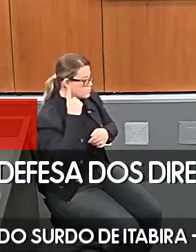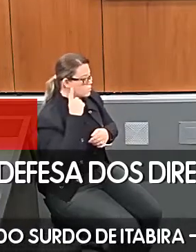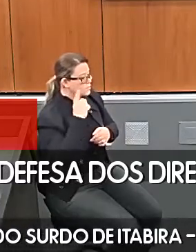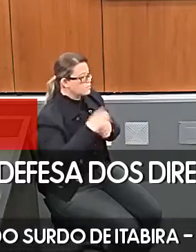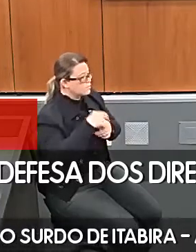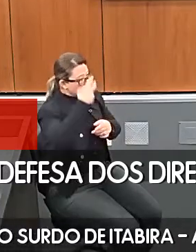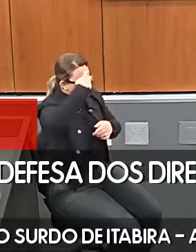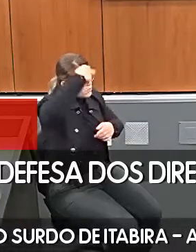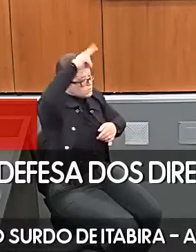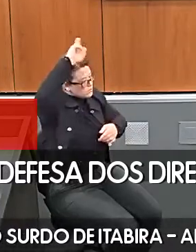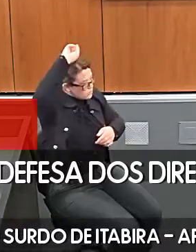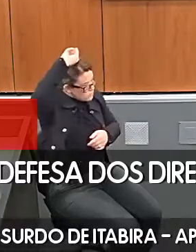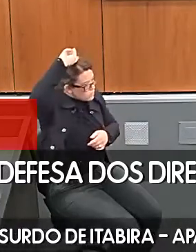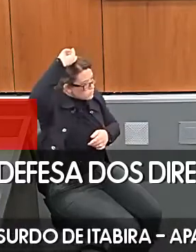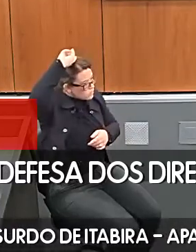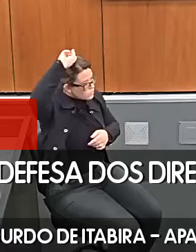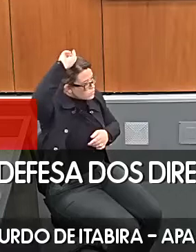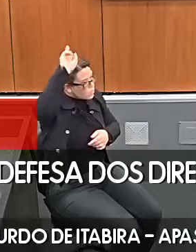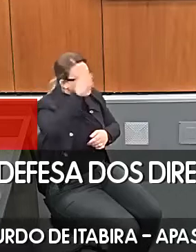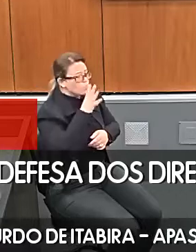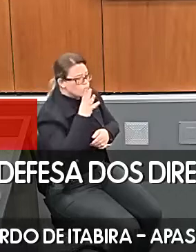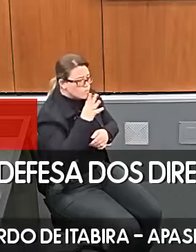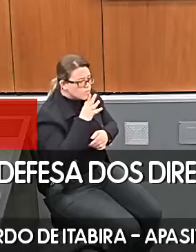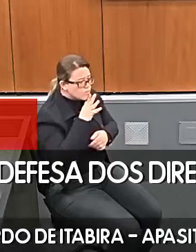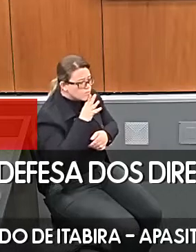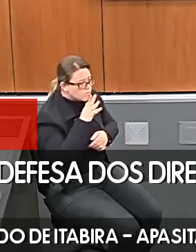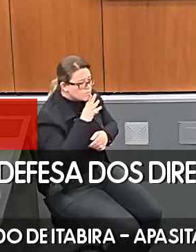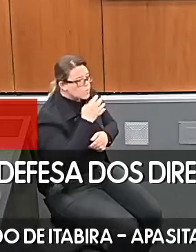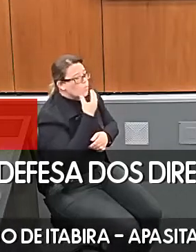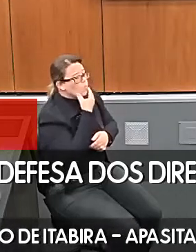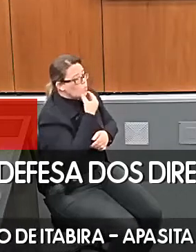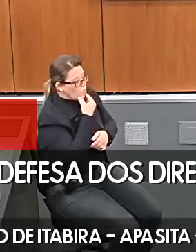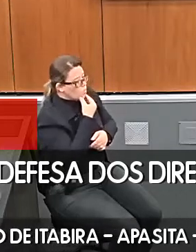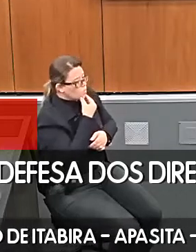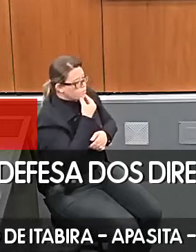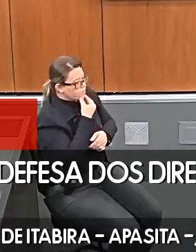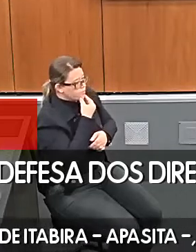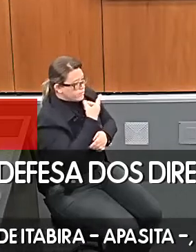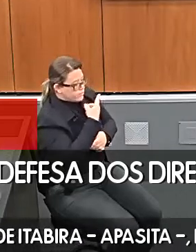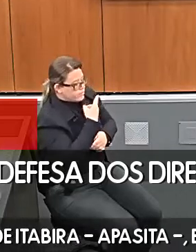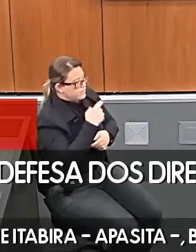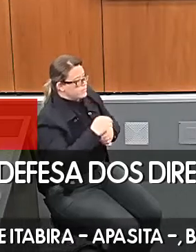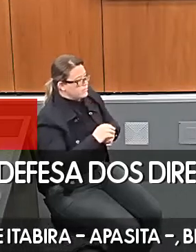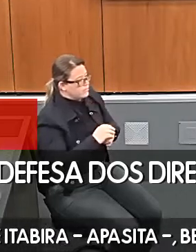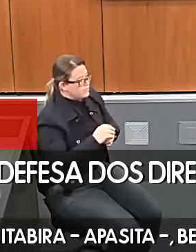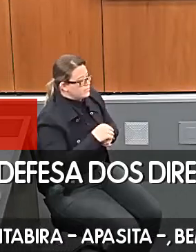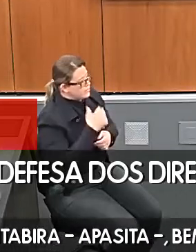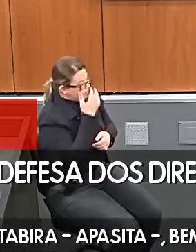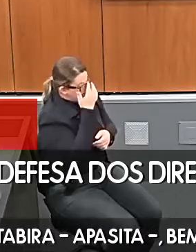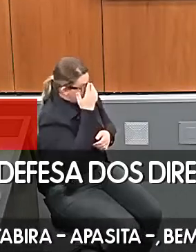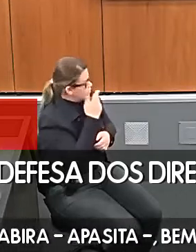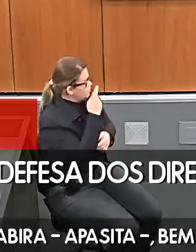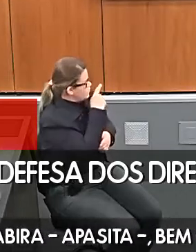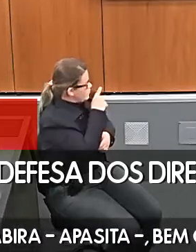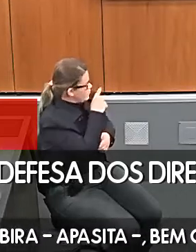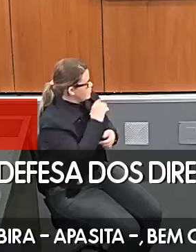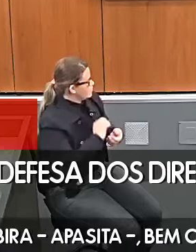as suas considerações iniciais a respeito desse nosso encontro de hoje. Deputado Nozinho.